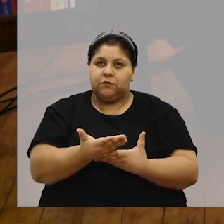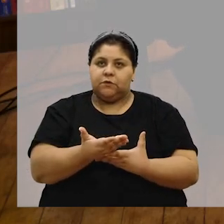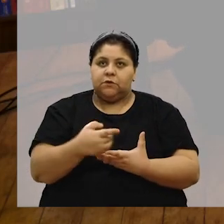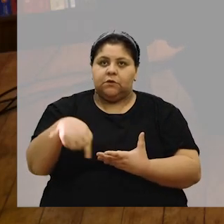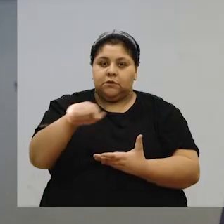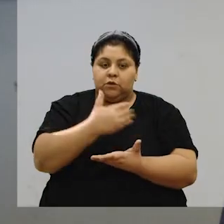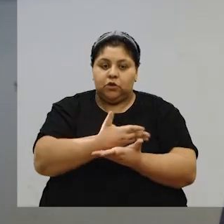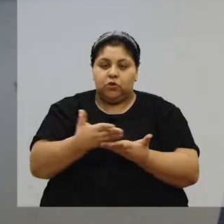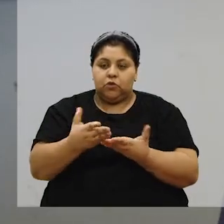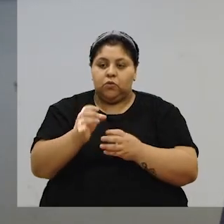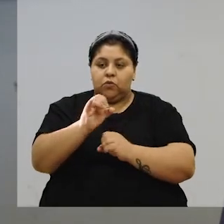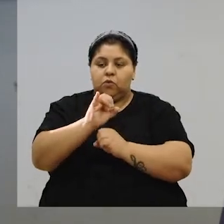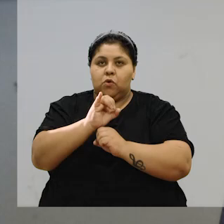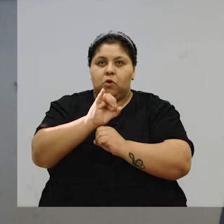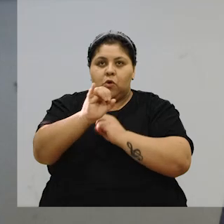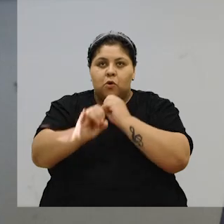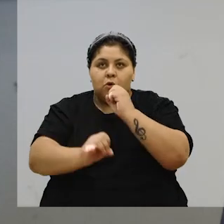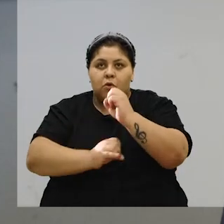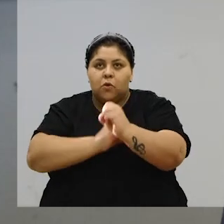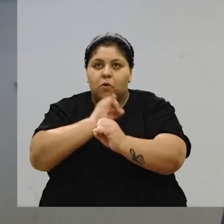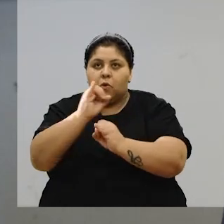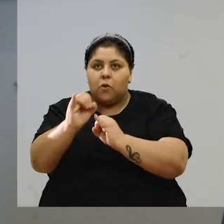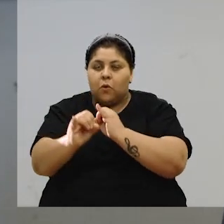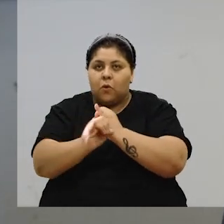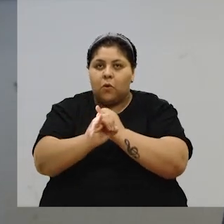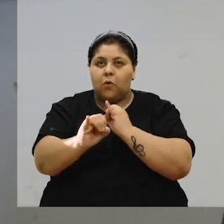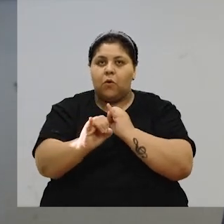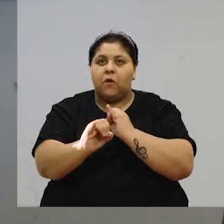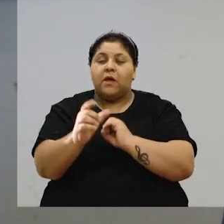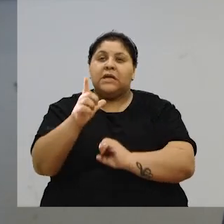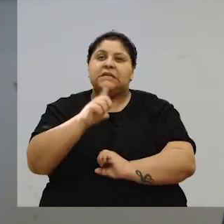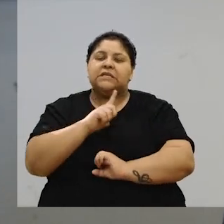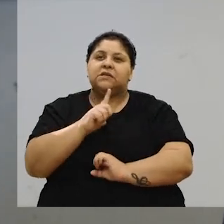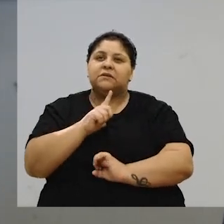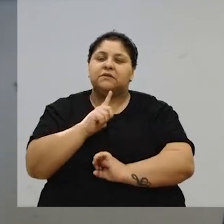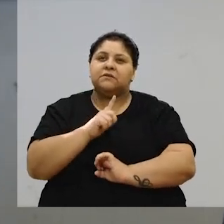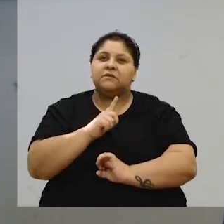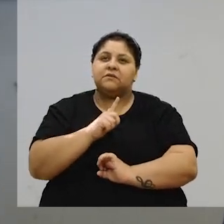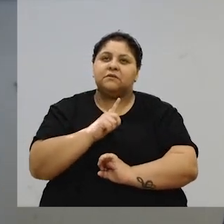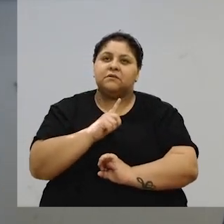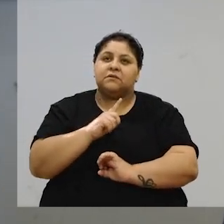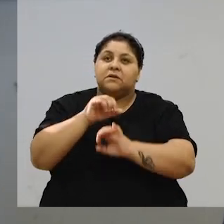né? Quando surgiu a internet, né? Quando se popularizou a internet,